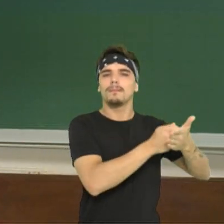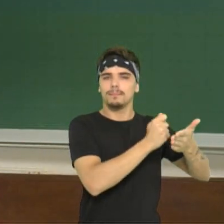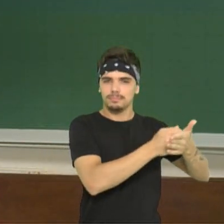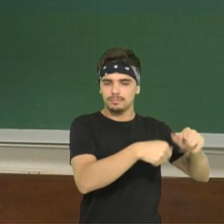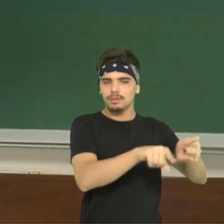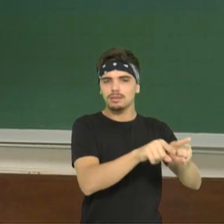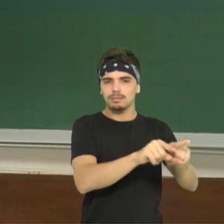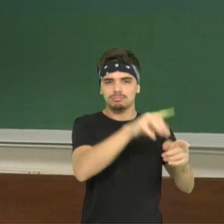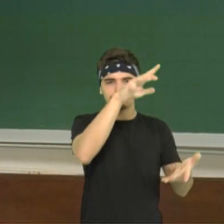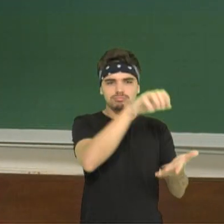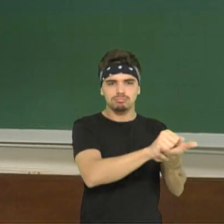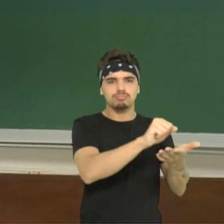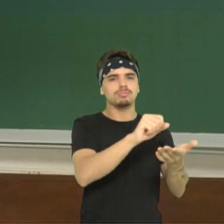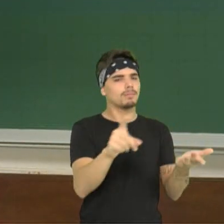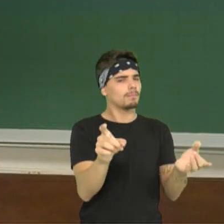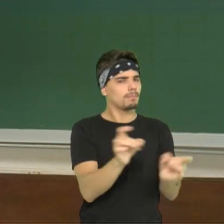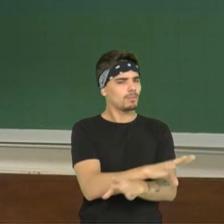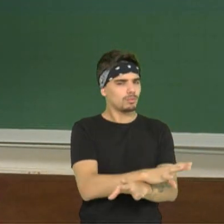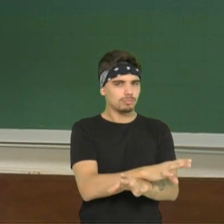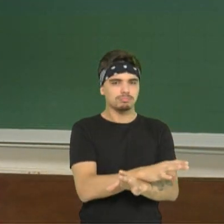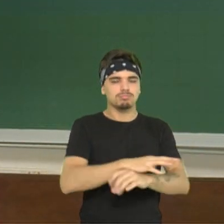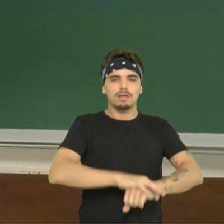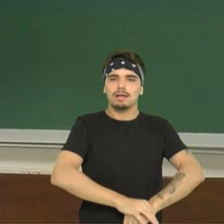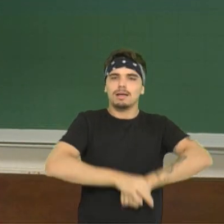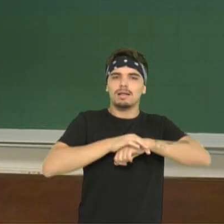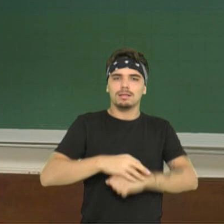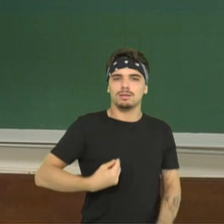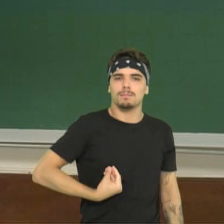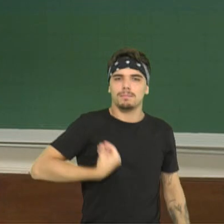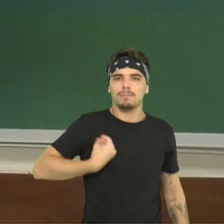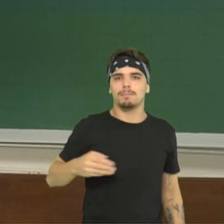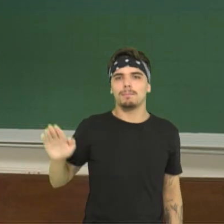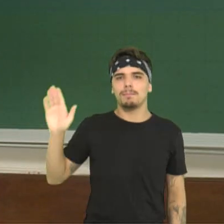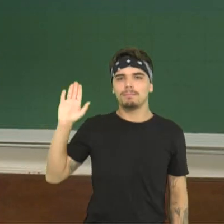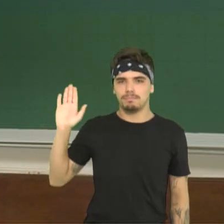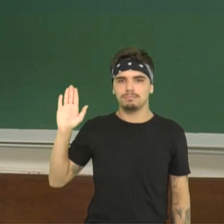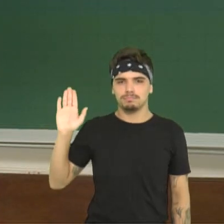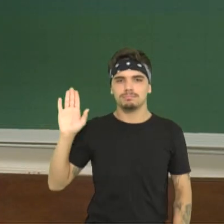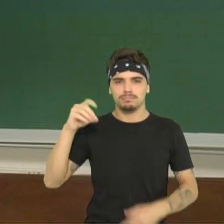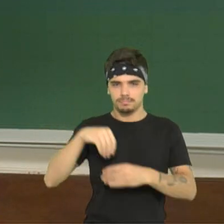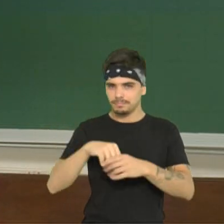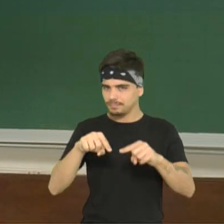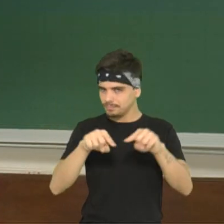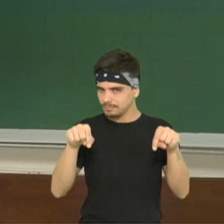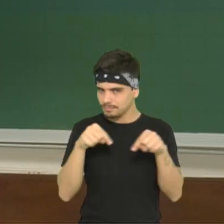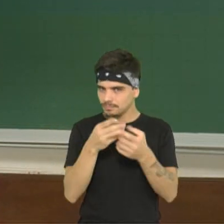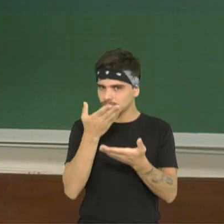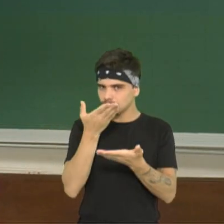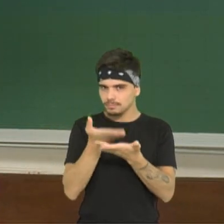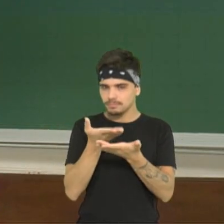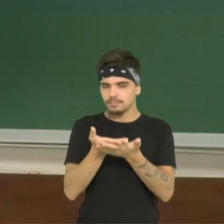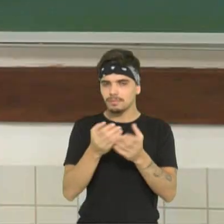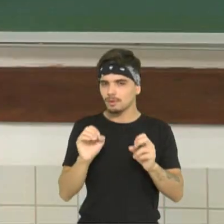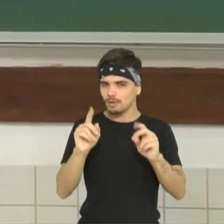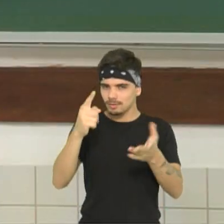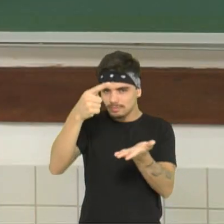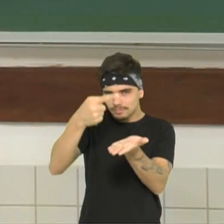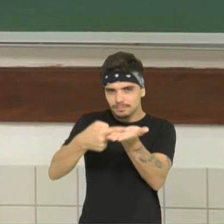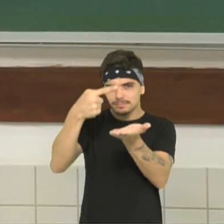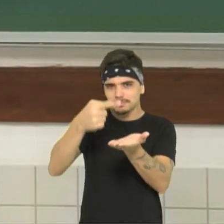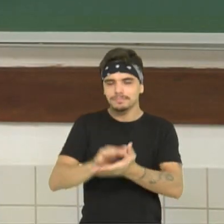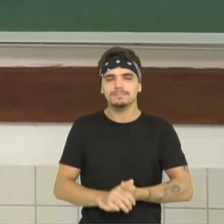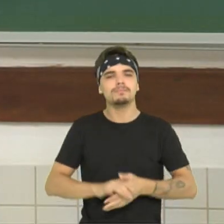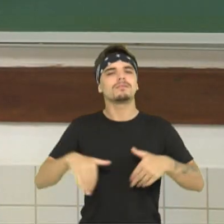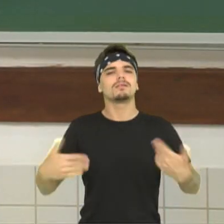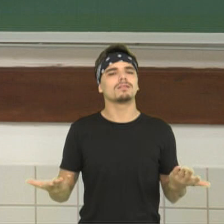obrigatórias, registre e garanta a sua presença em aula. Ok? Combinado? Bom, na aula